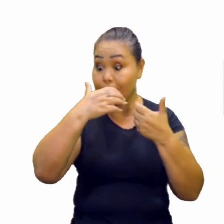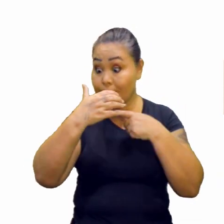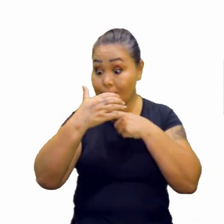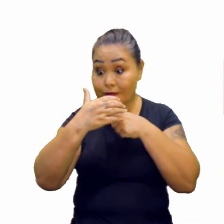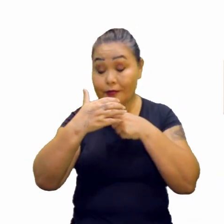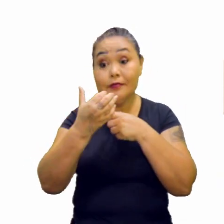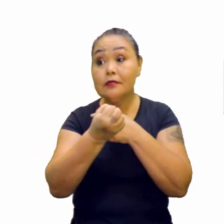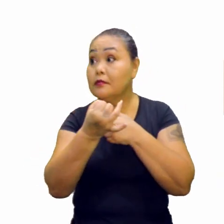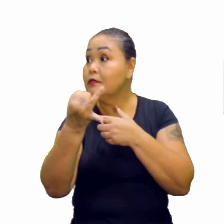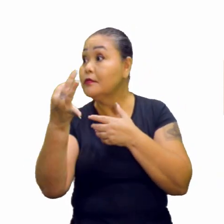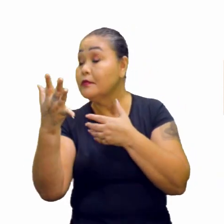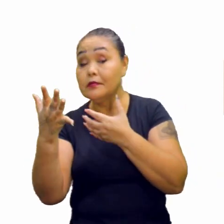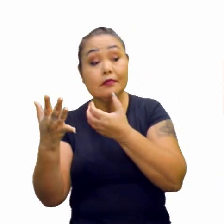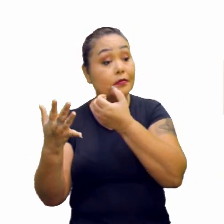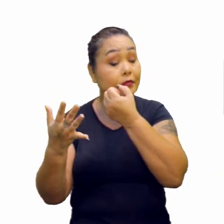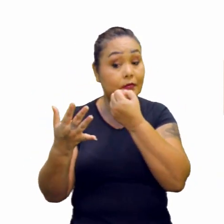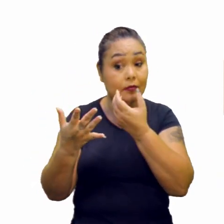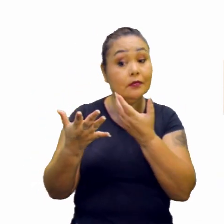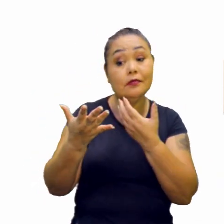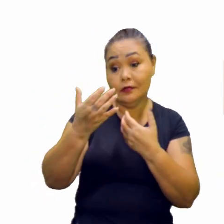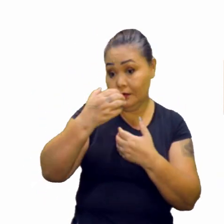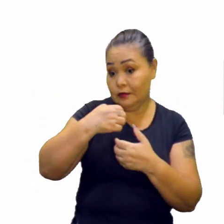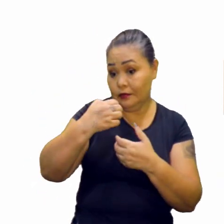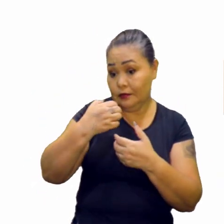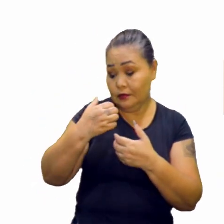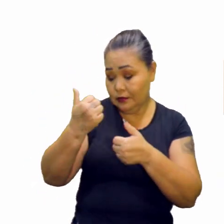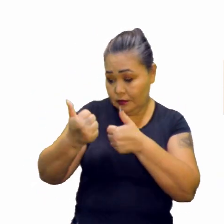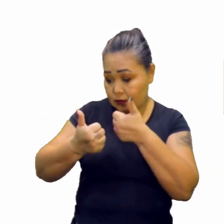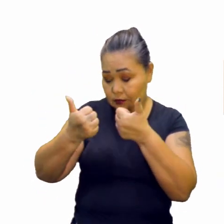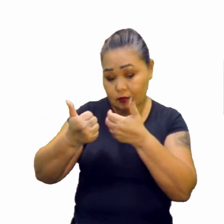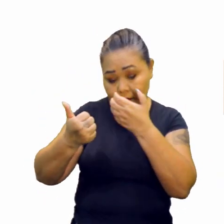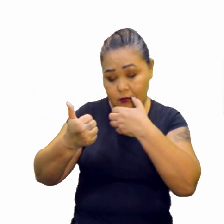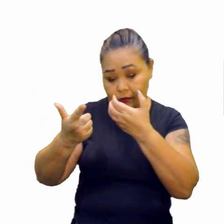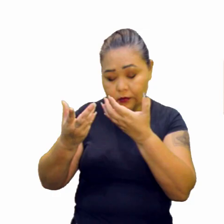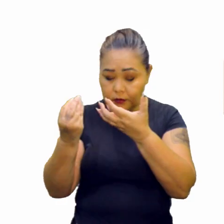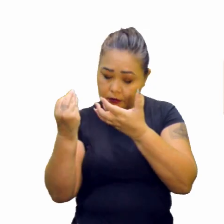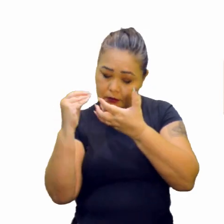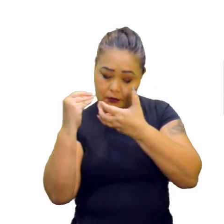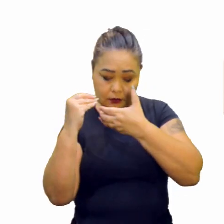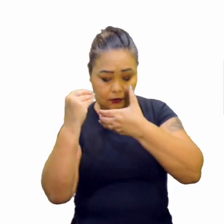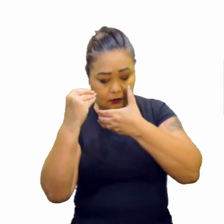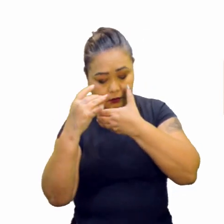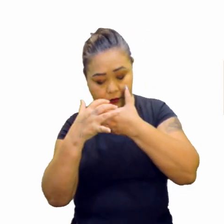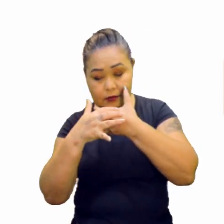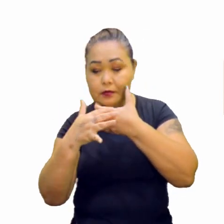qualidade em relação à formação do fruto,